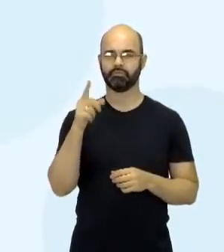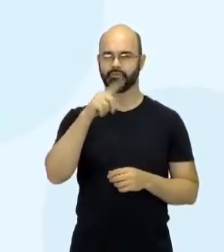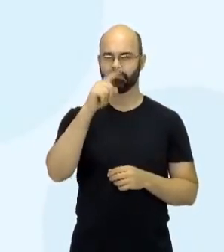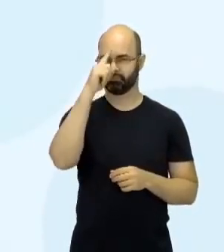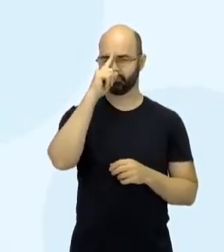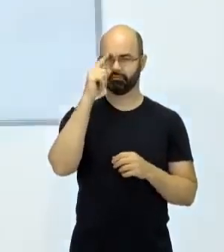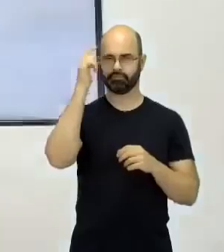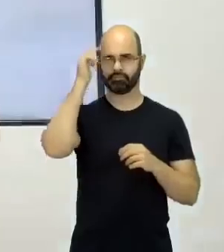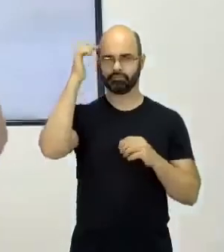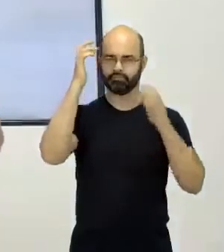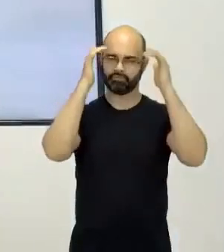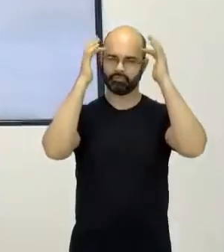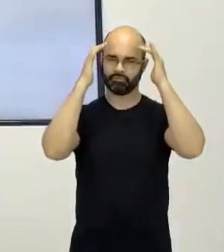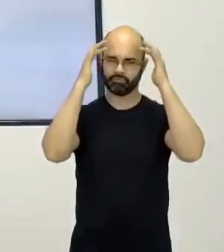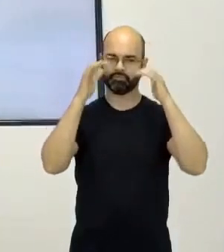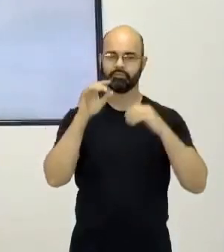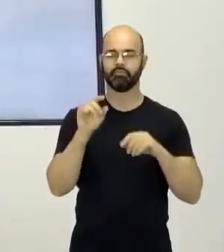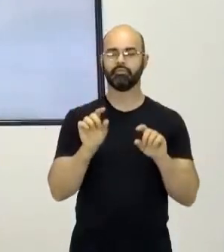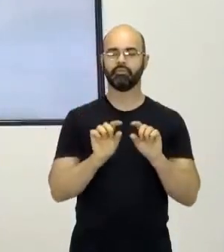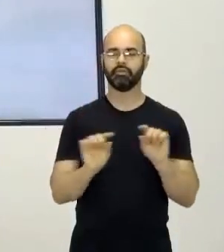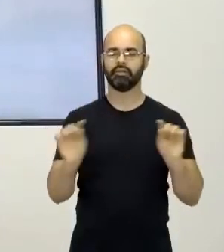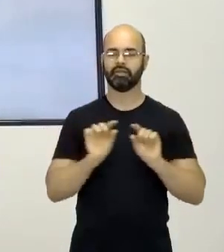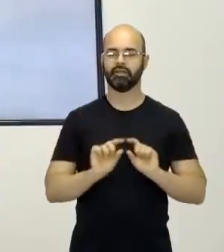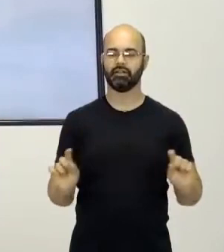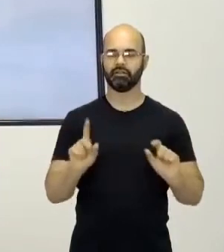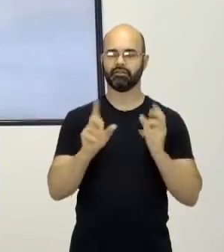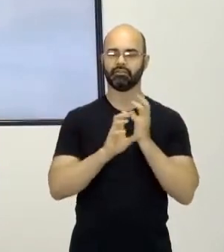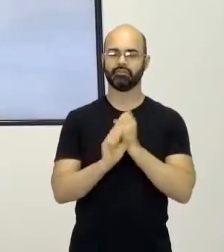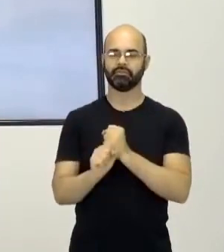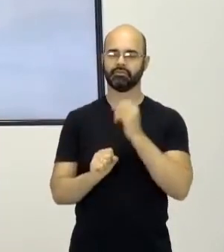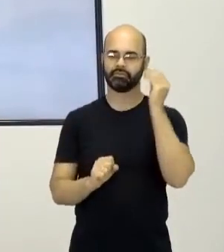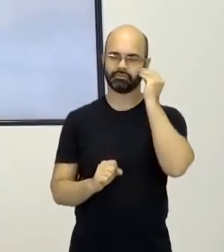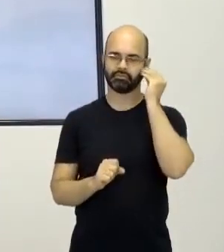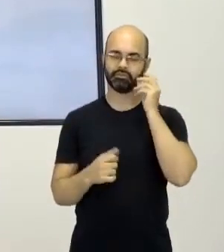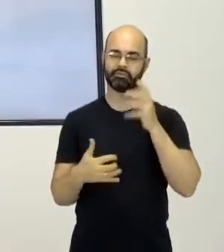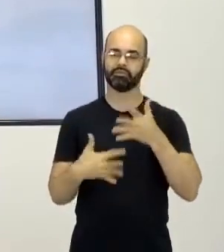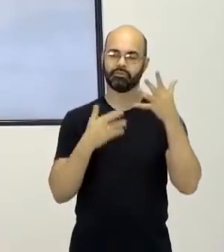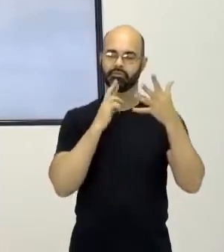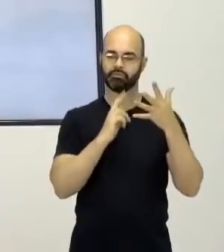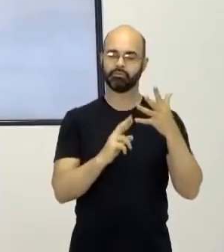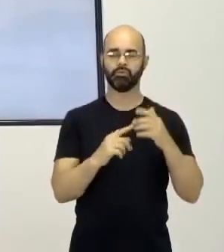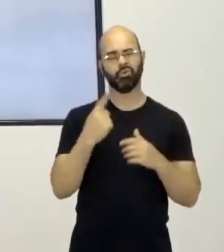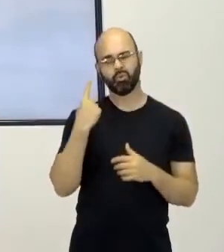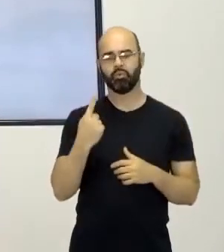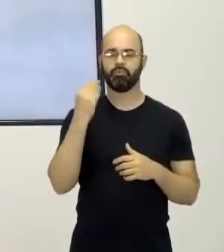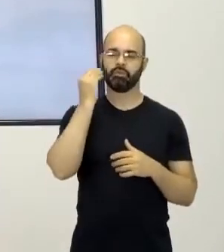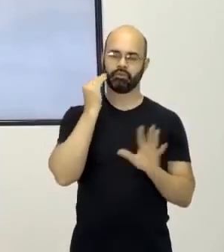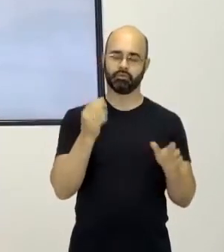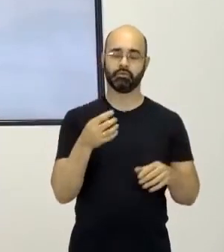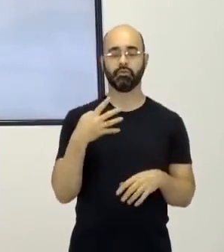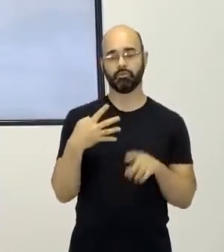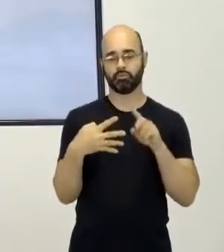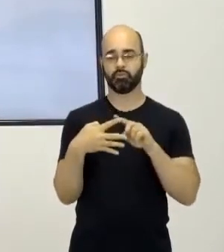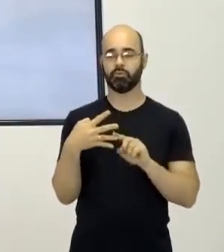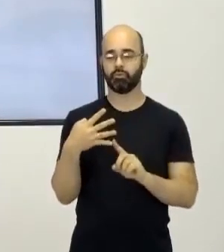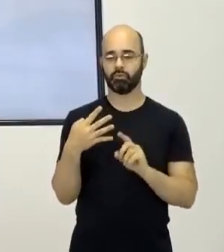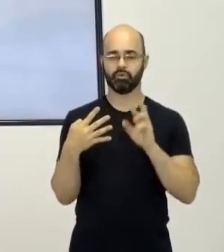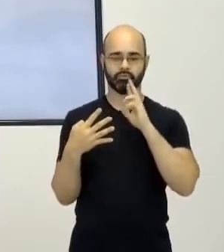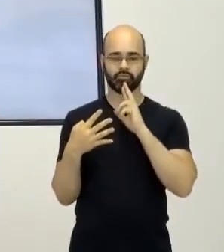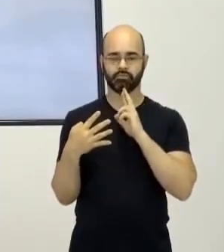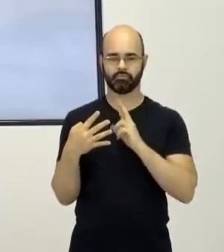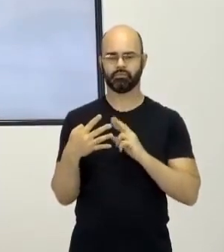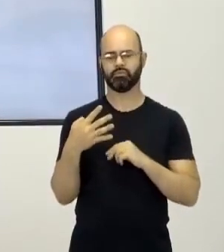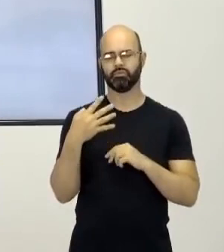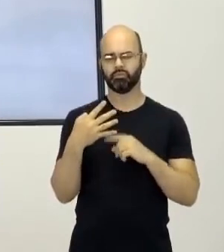mais para fazer, tentem fazer essas duas linhas, né? Tentem responder no chat pelo menos uma. São 4 respostas, mas tentem responder